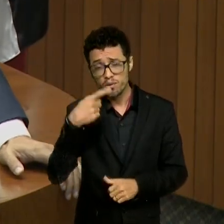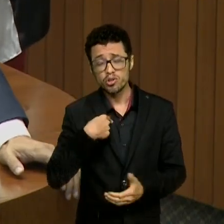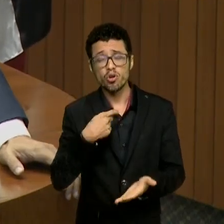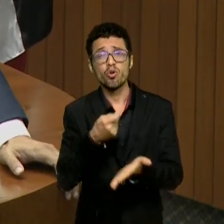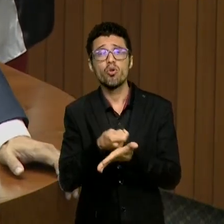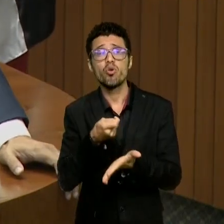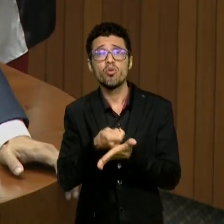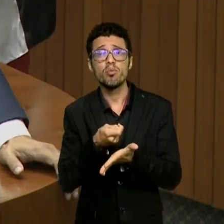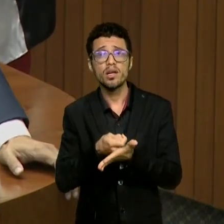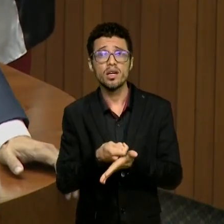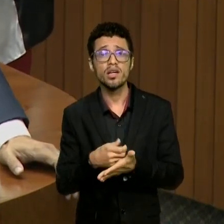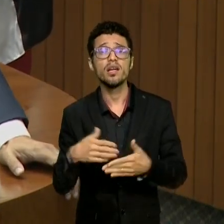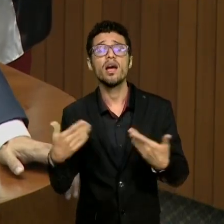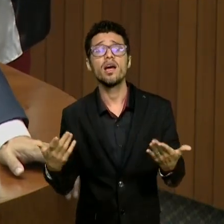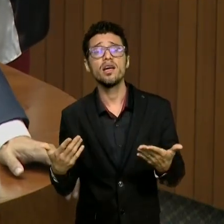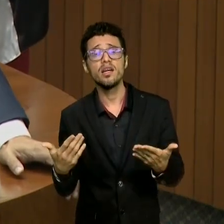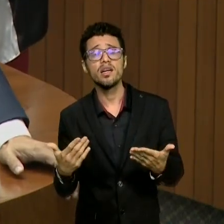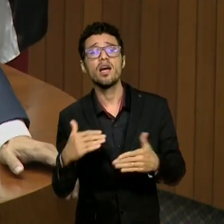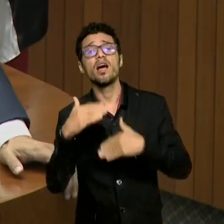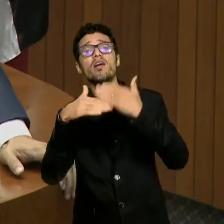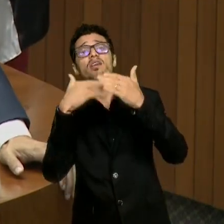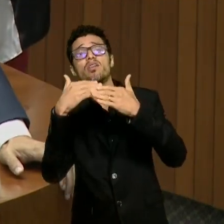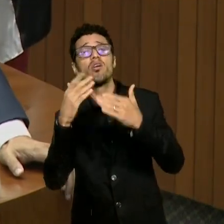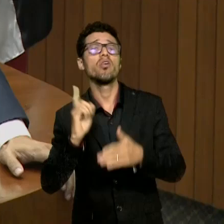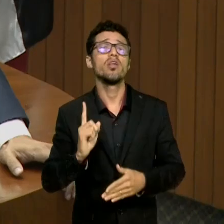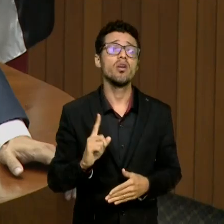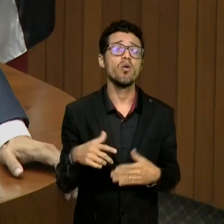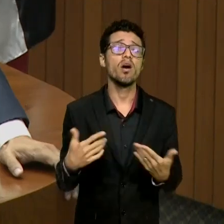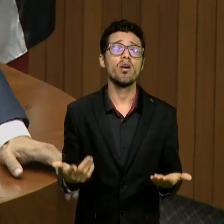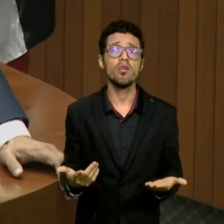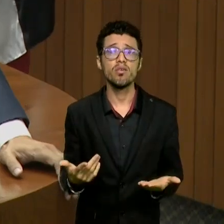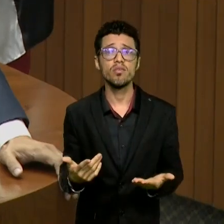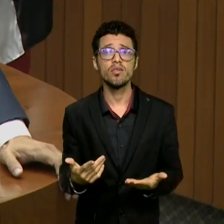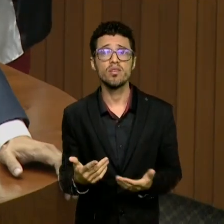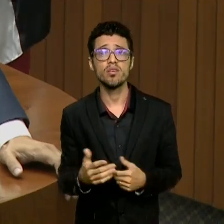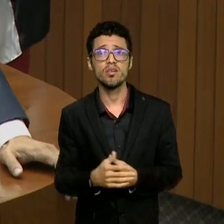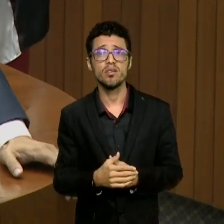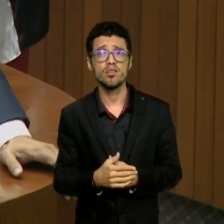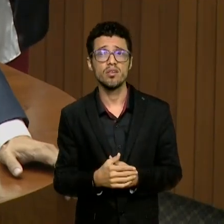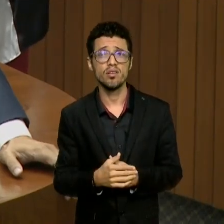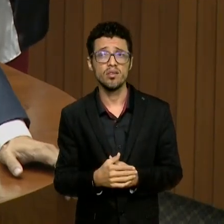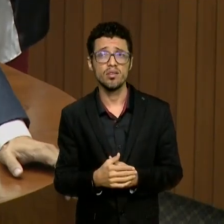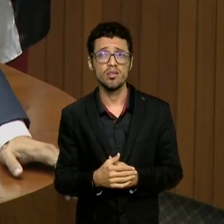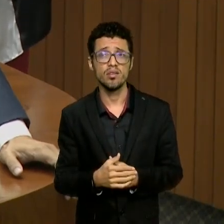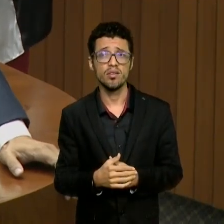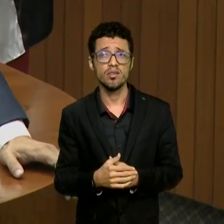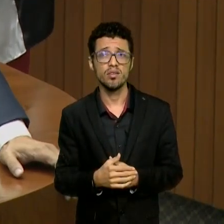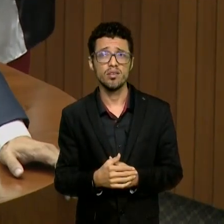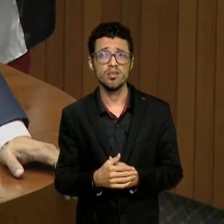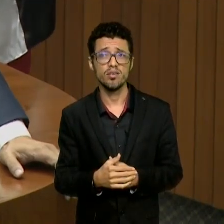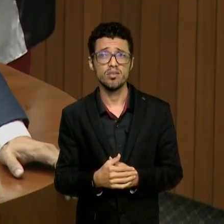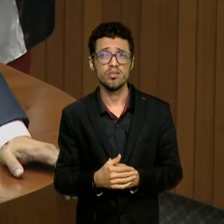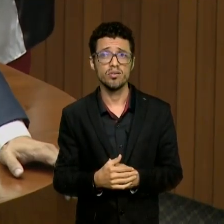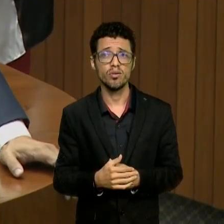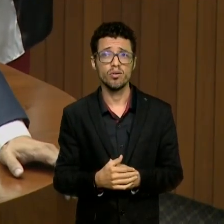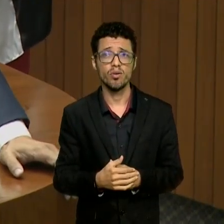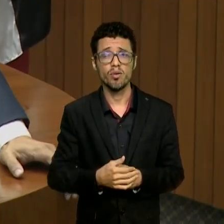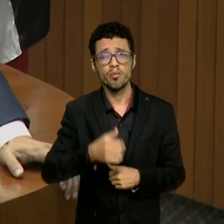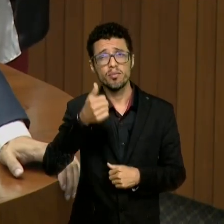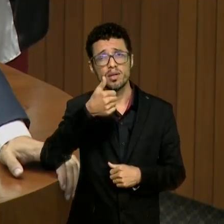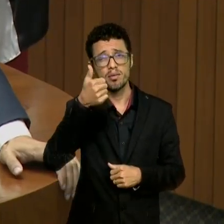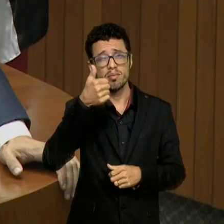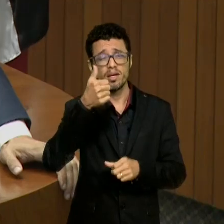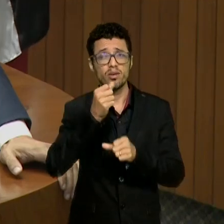e aí, avançou? Avançou ou não avançou? Isso no primeiro ano e meio de mandato